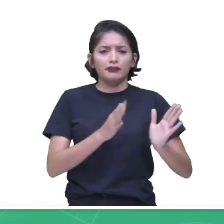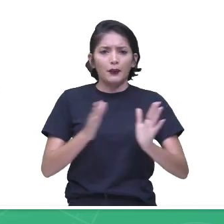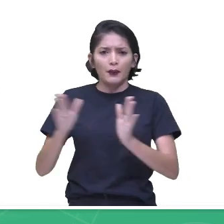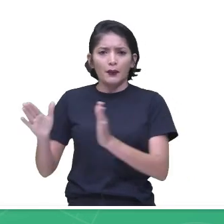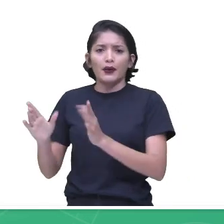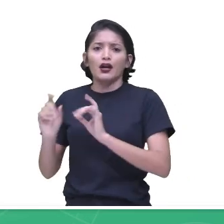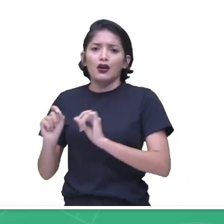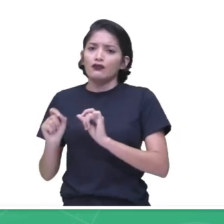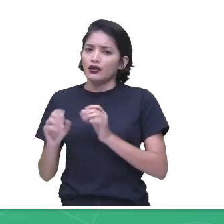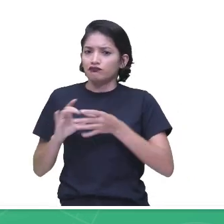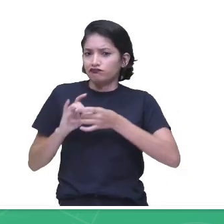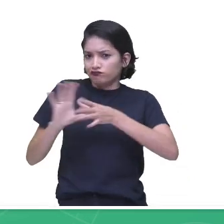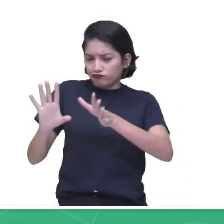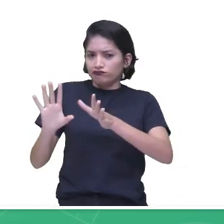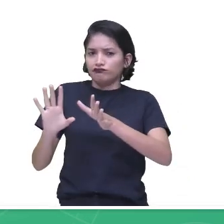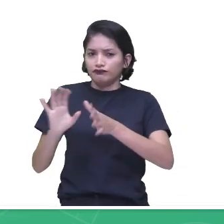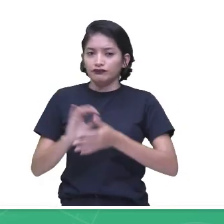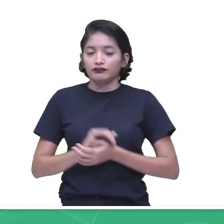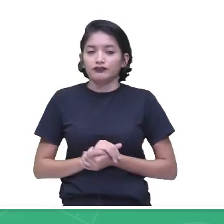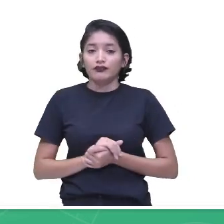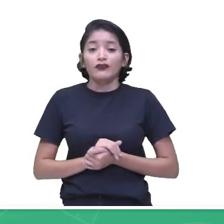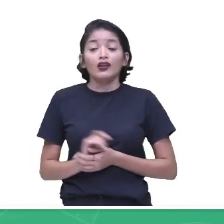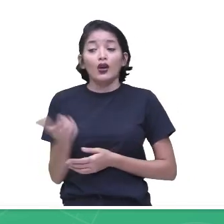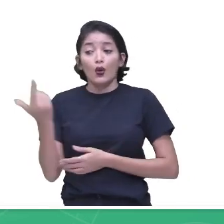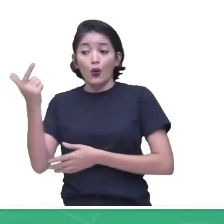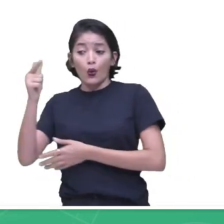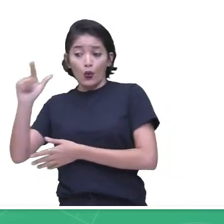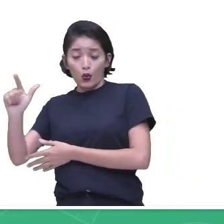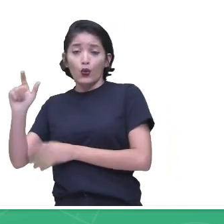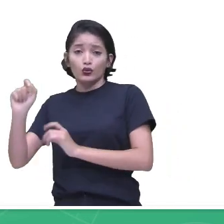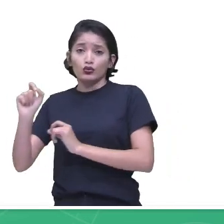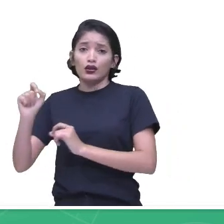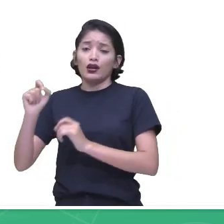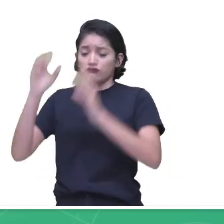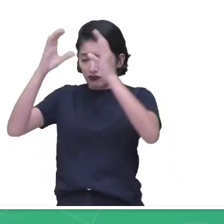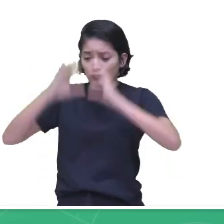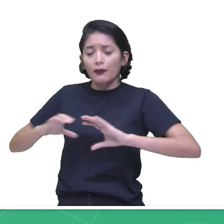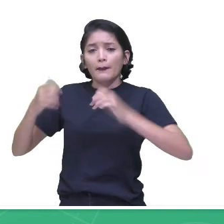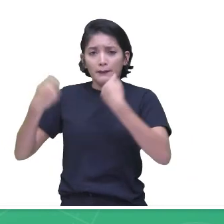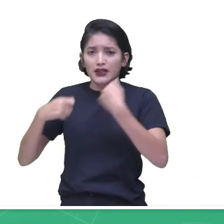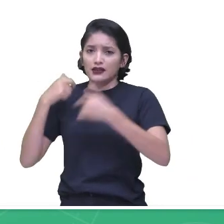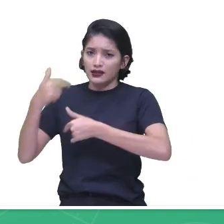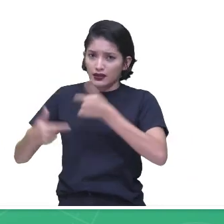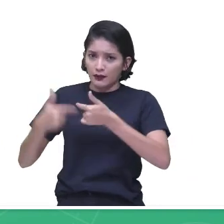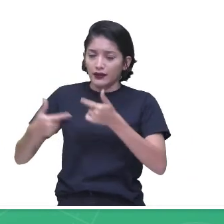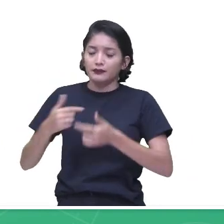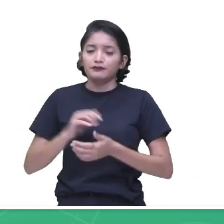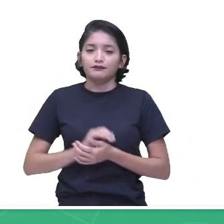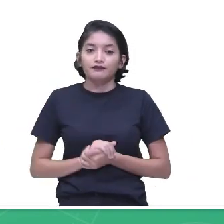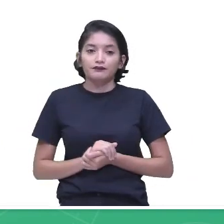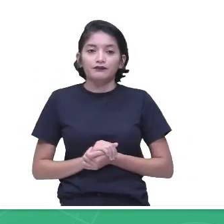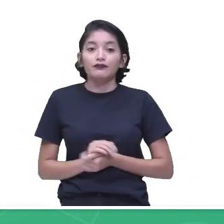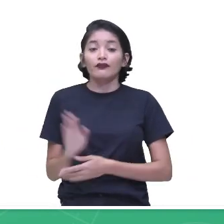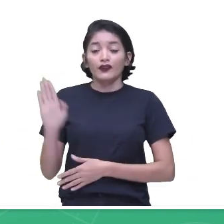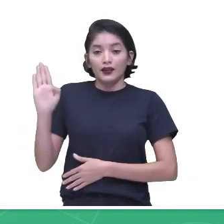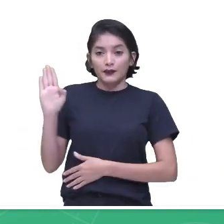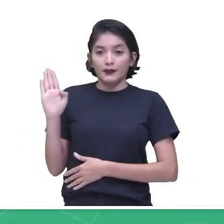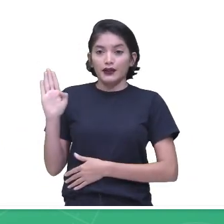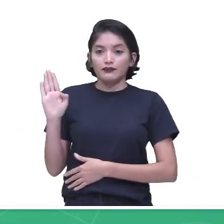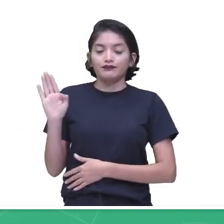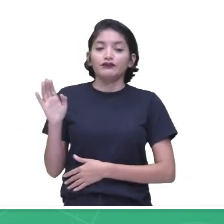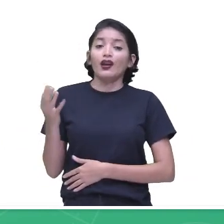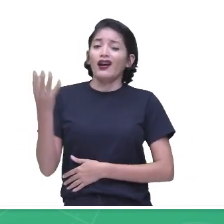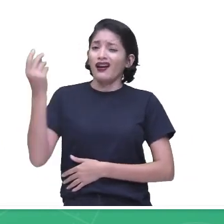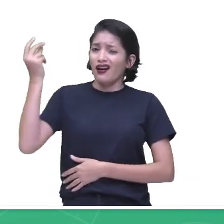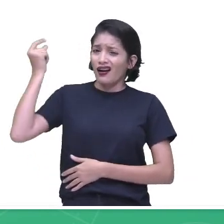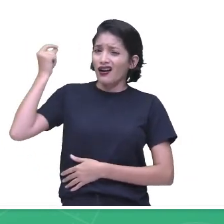à ociosidade, enquanto o resto dos cidadãos tem de trabalhar. Letra B, era entendida